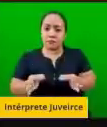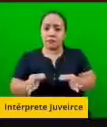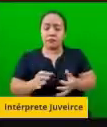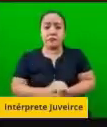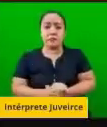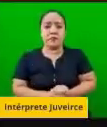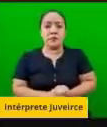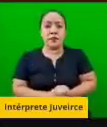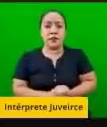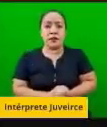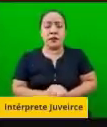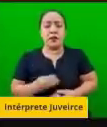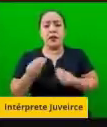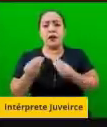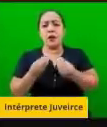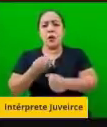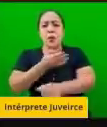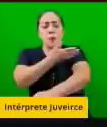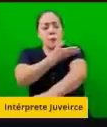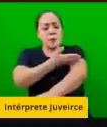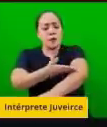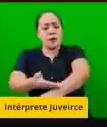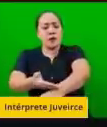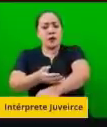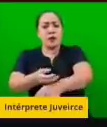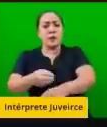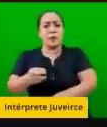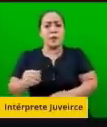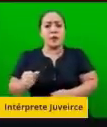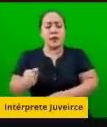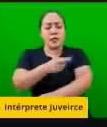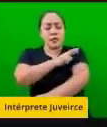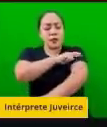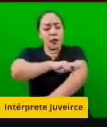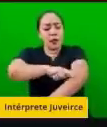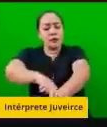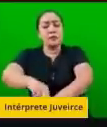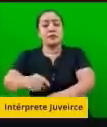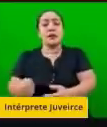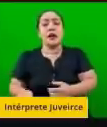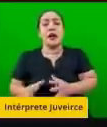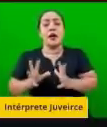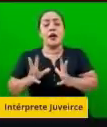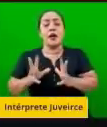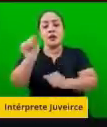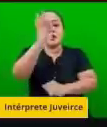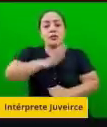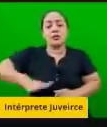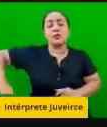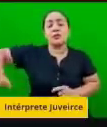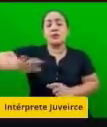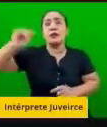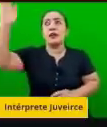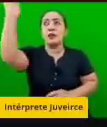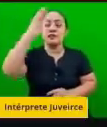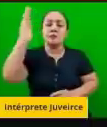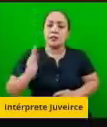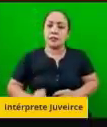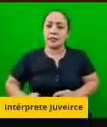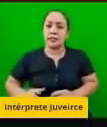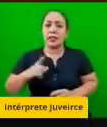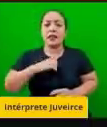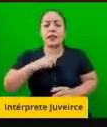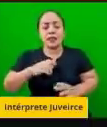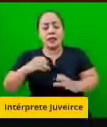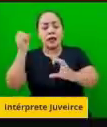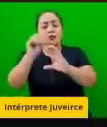para a sociedade brasileira. Em nosso blog, nós teremos textos e mais